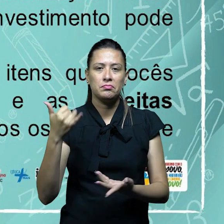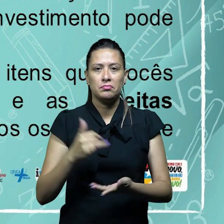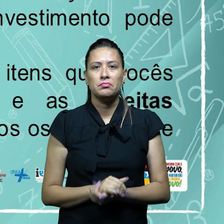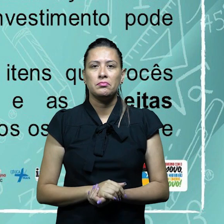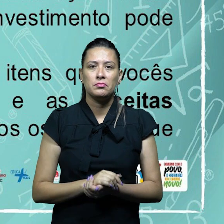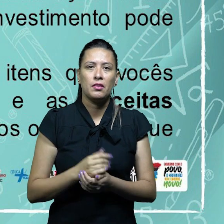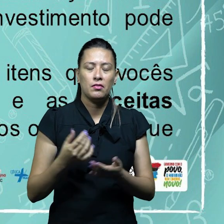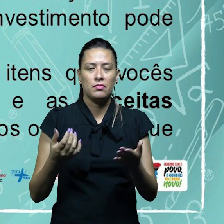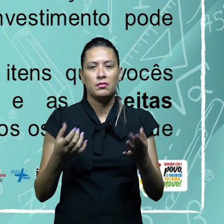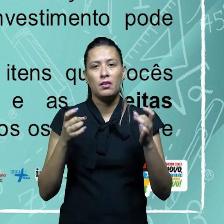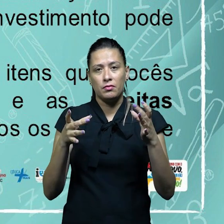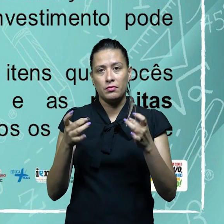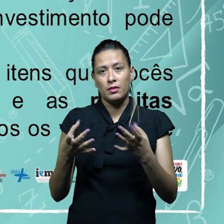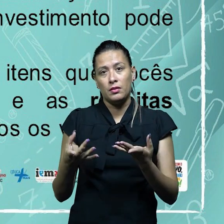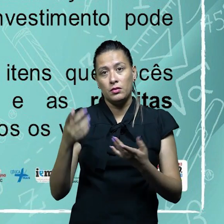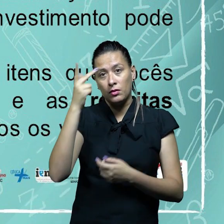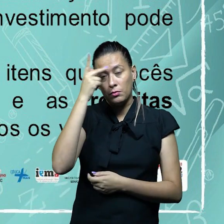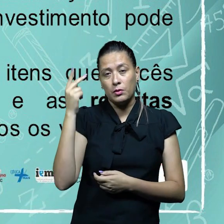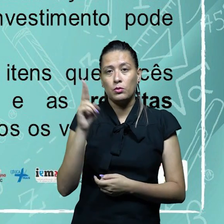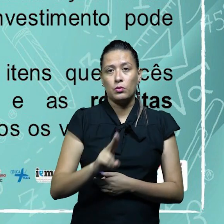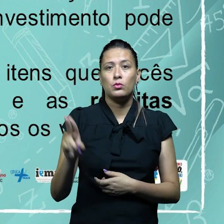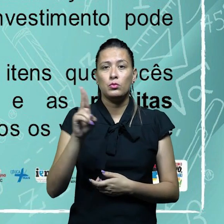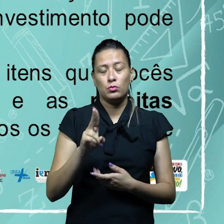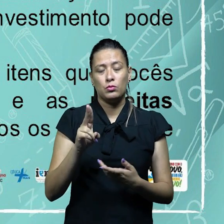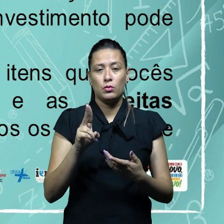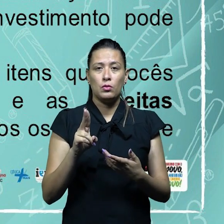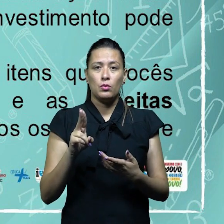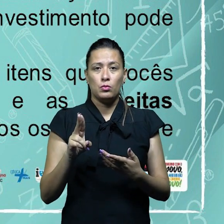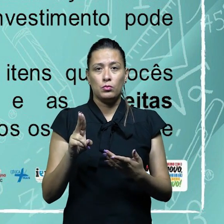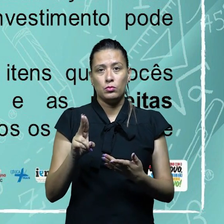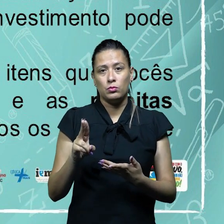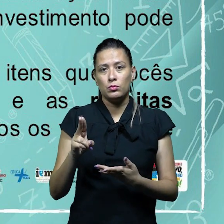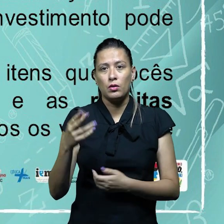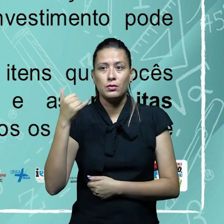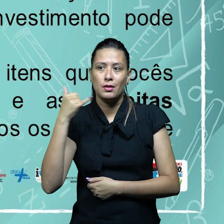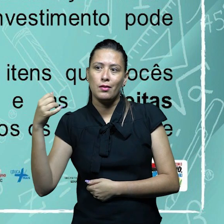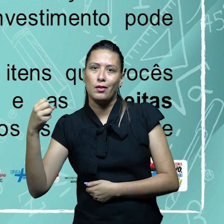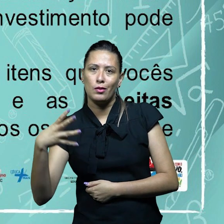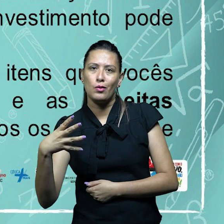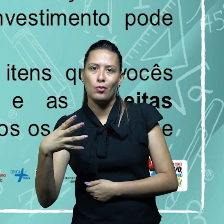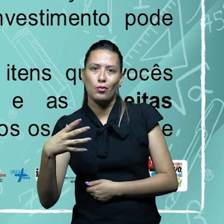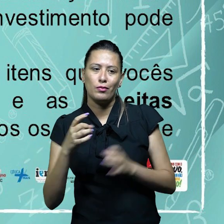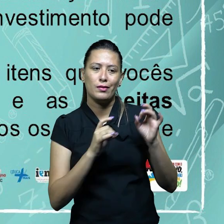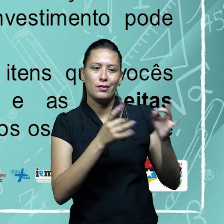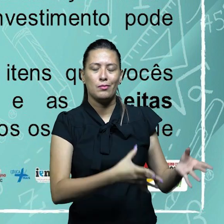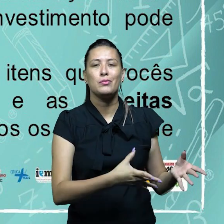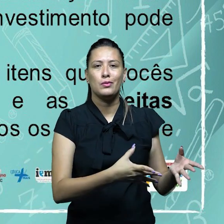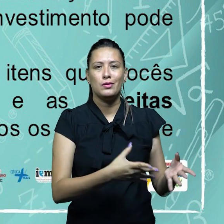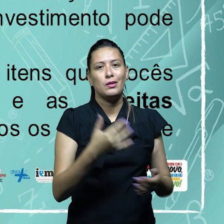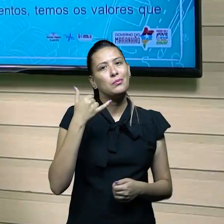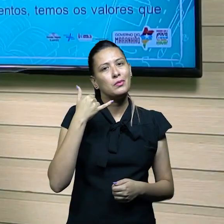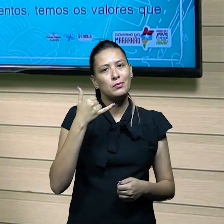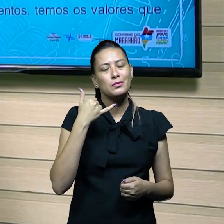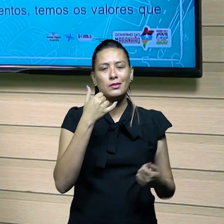exatamente isso, ou seja, a receita que esse novo investimento pode retirar da receita do produto atual ou um produto que se tornou